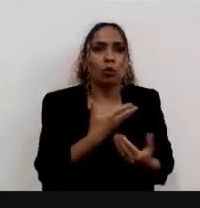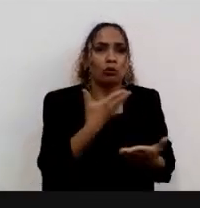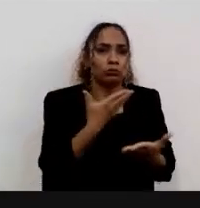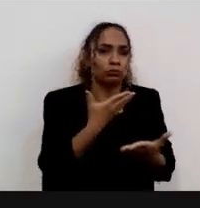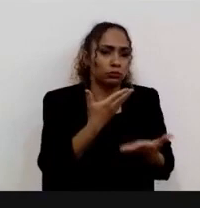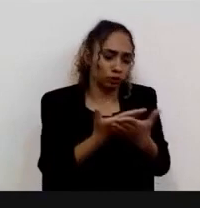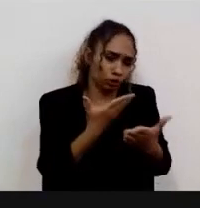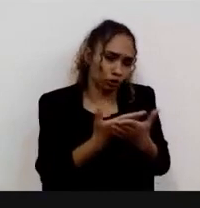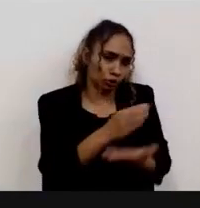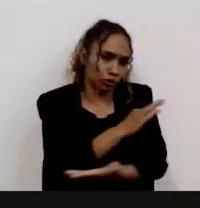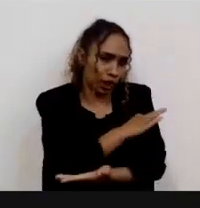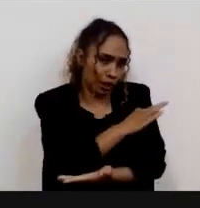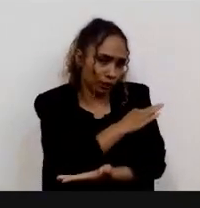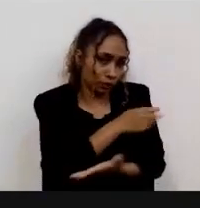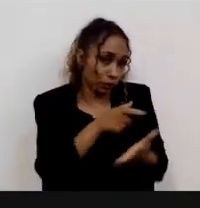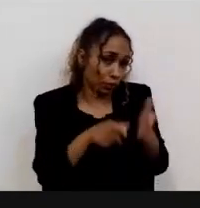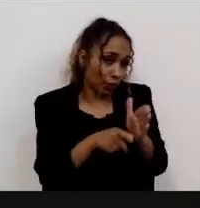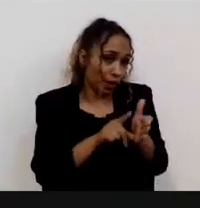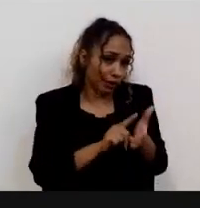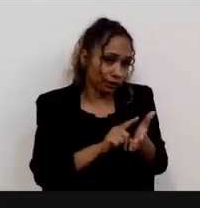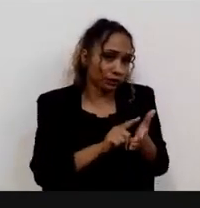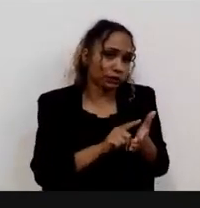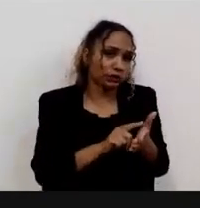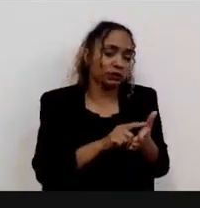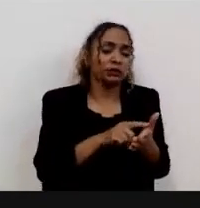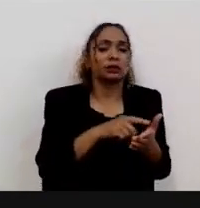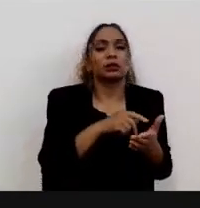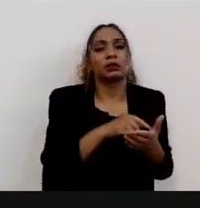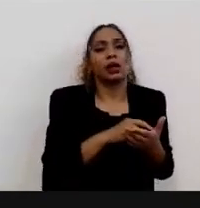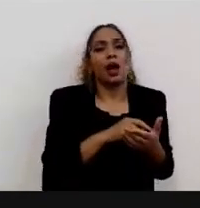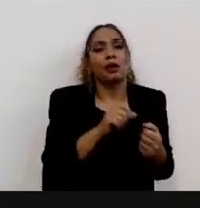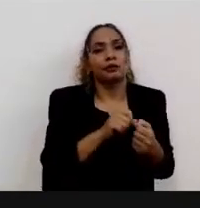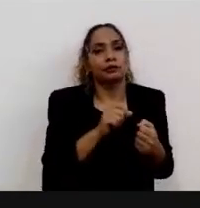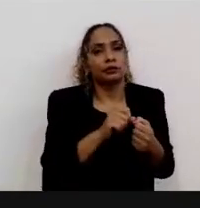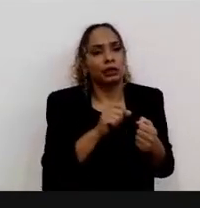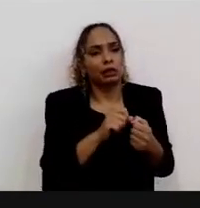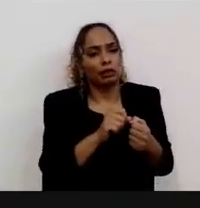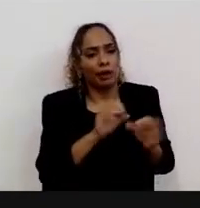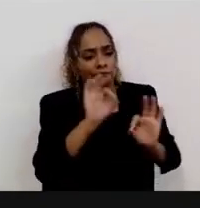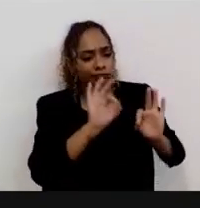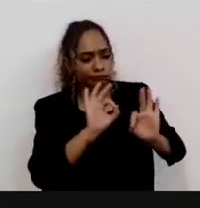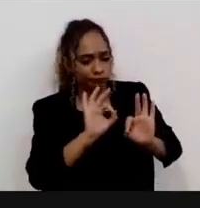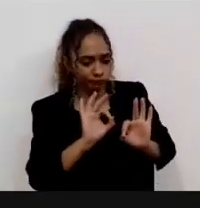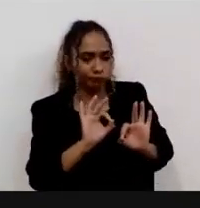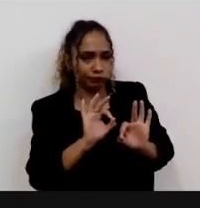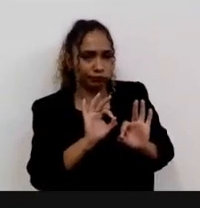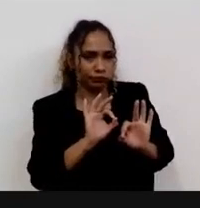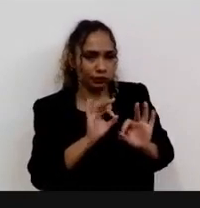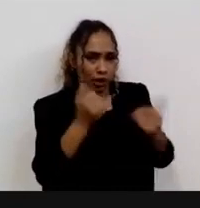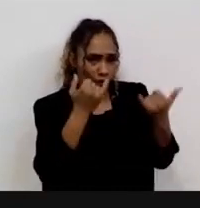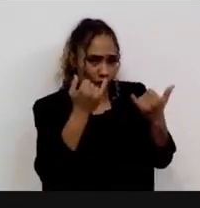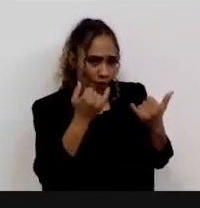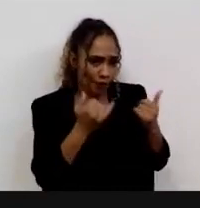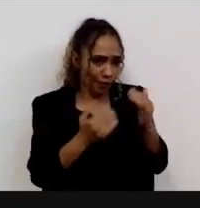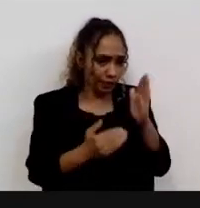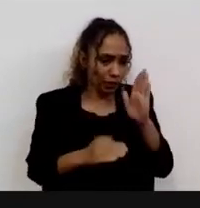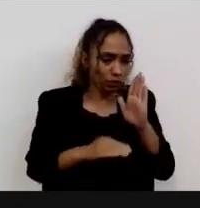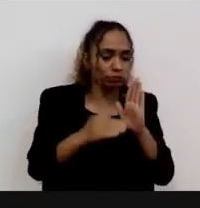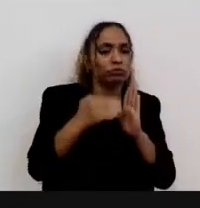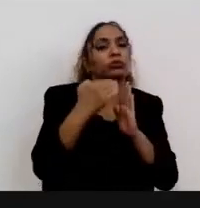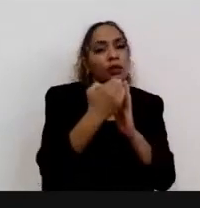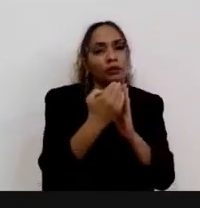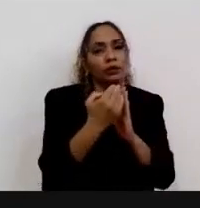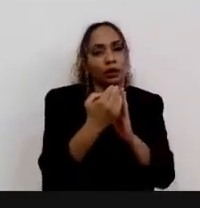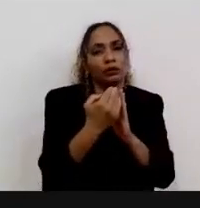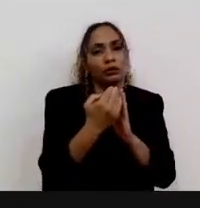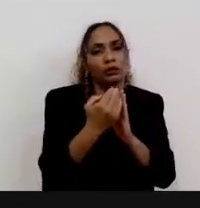estudo técnico, né, preliminar. Então, a ETP estava muito bem fechadinha, né? Os requisitos muito bem levantados, e mesmo assim